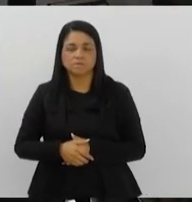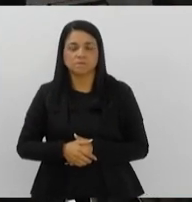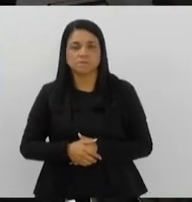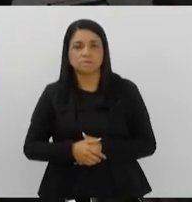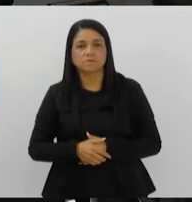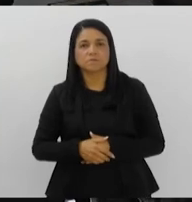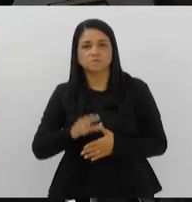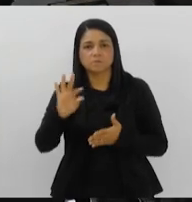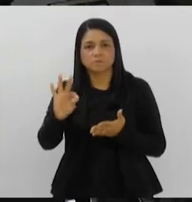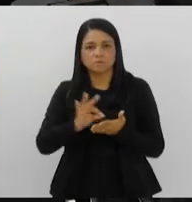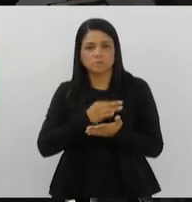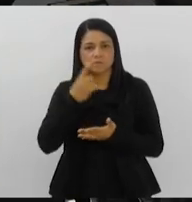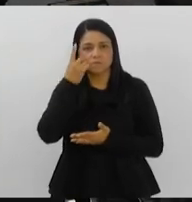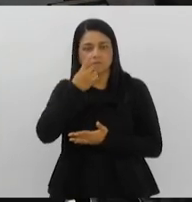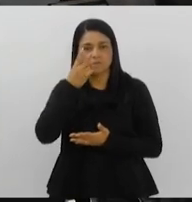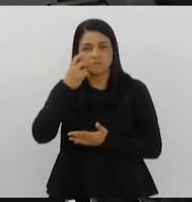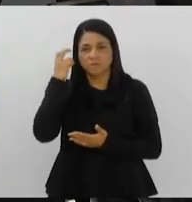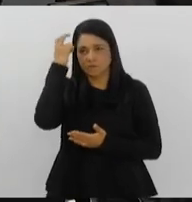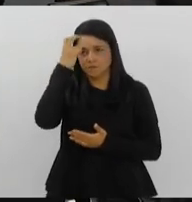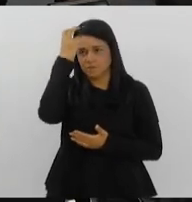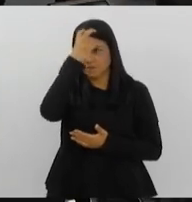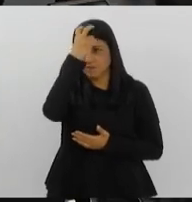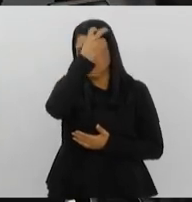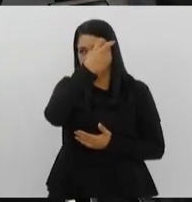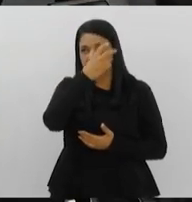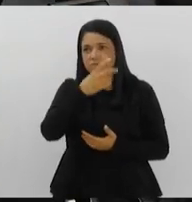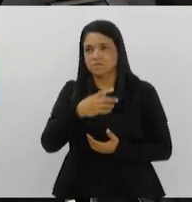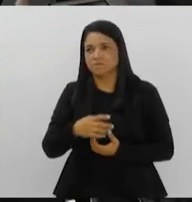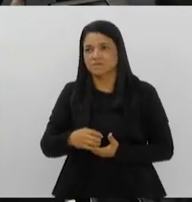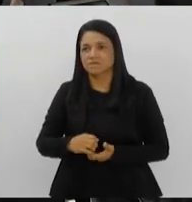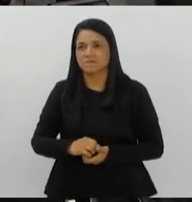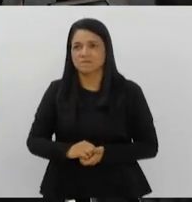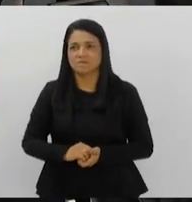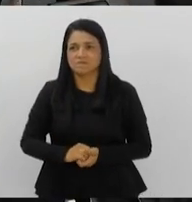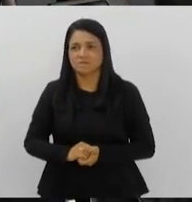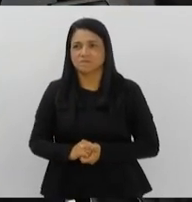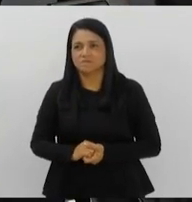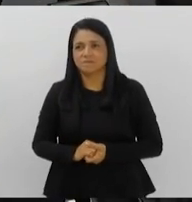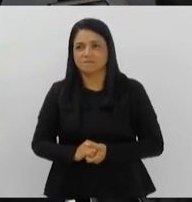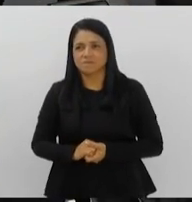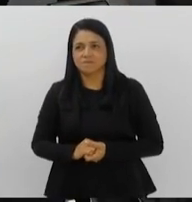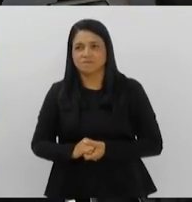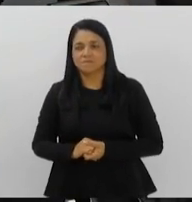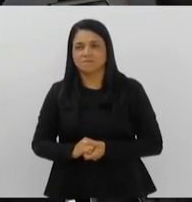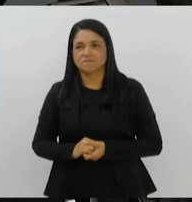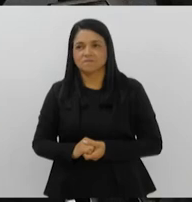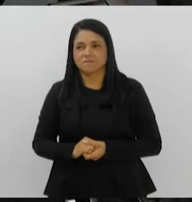Próximo inscrito é a deputada Verônica. Deputada Verônica.